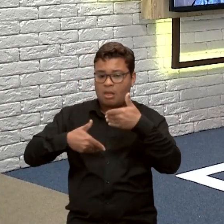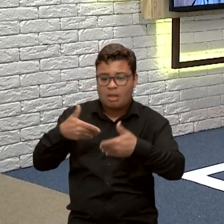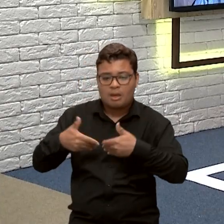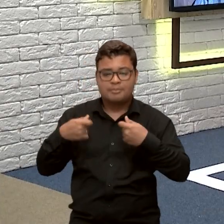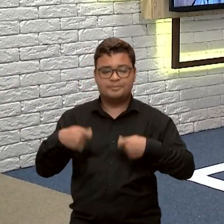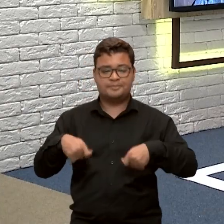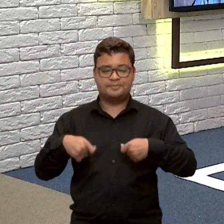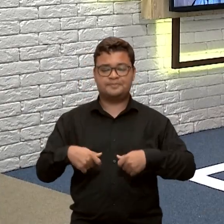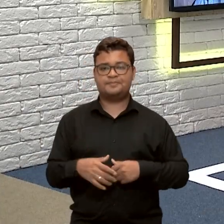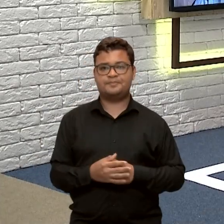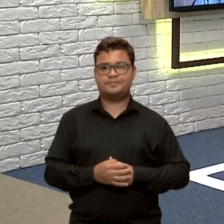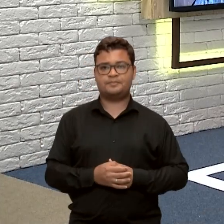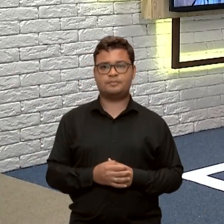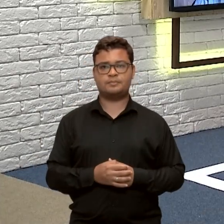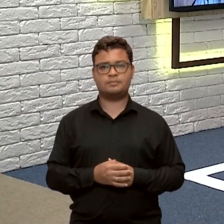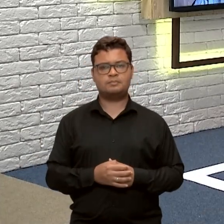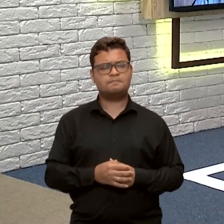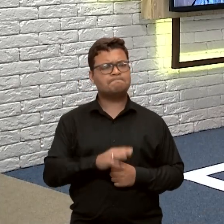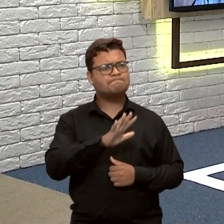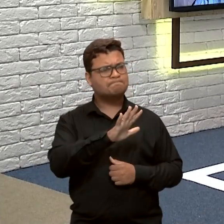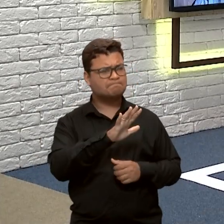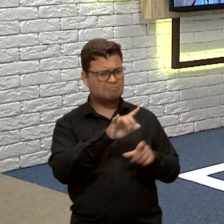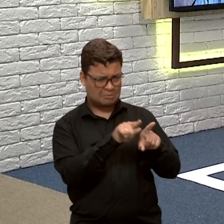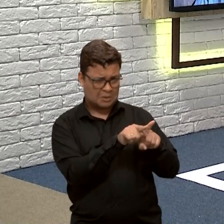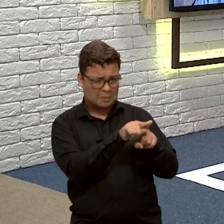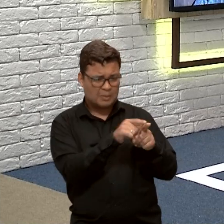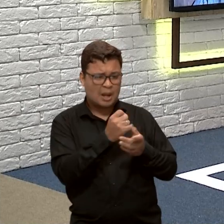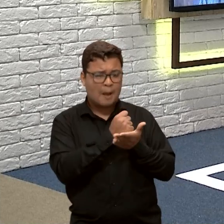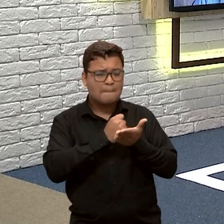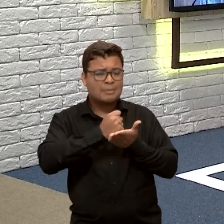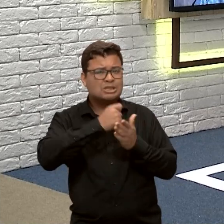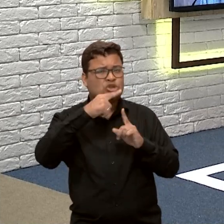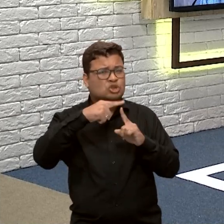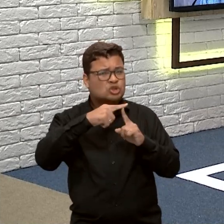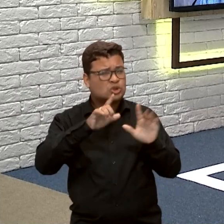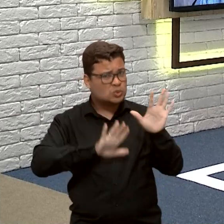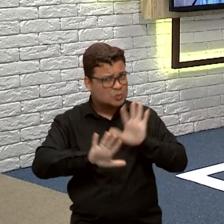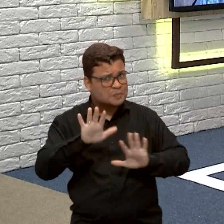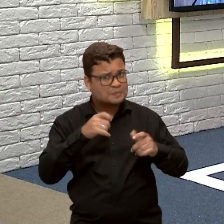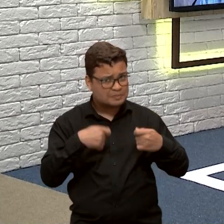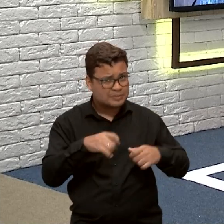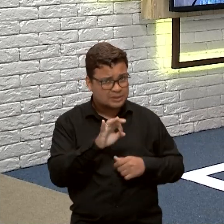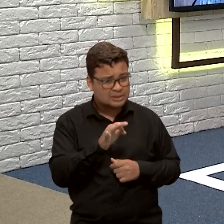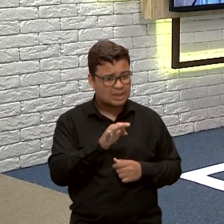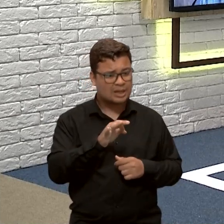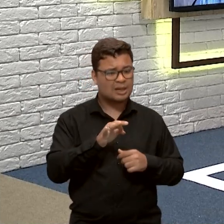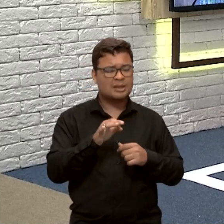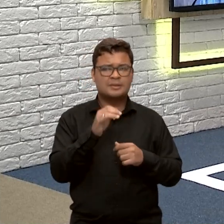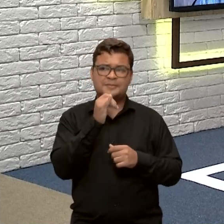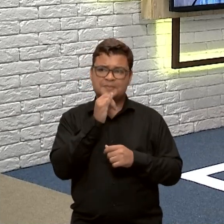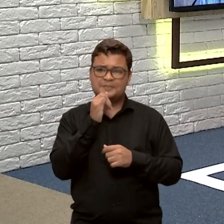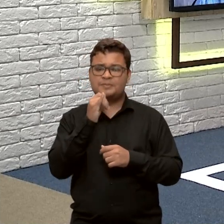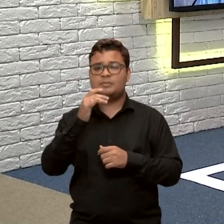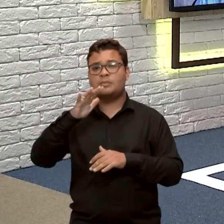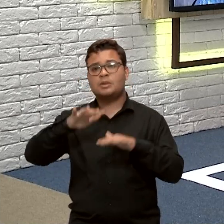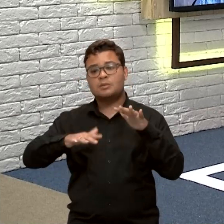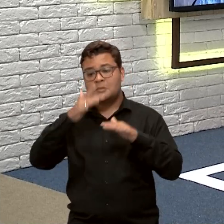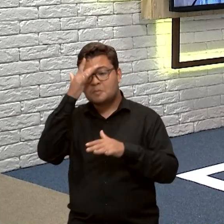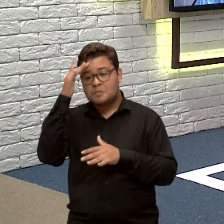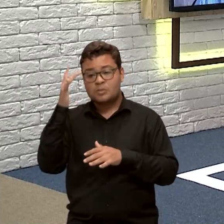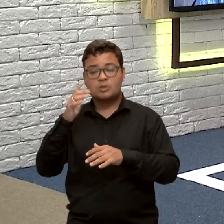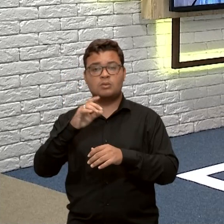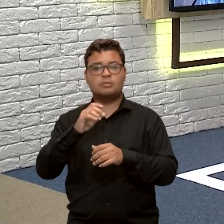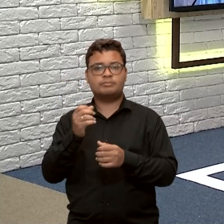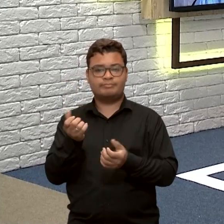teve uma dengue passada que o paciente às vezes nem fez um diagnóstico e agora seria um COVID atual. Então, tem que saber também interpretar isso, os